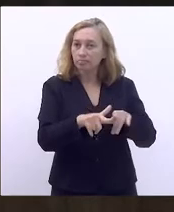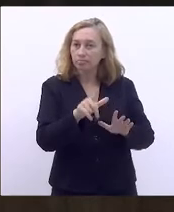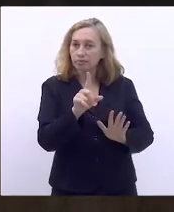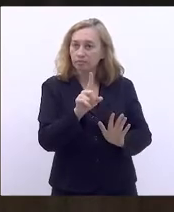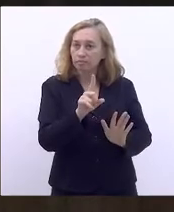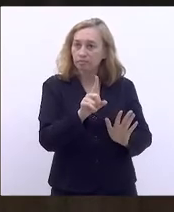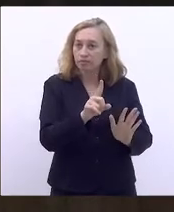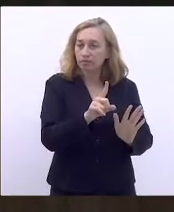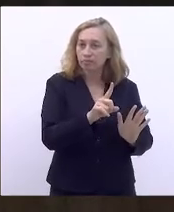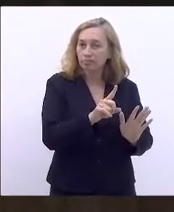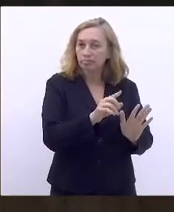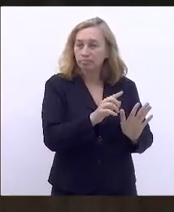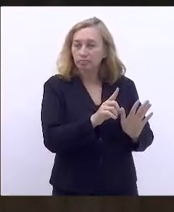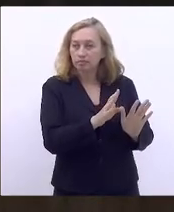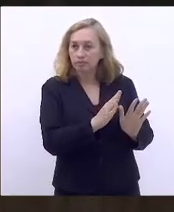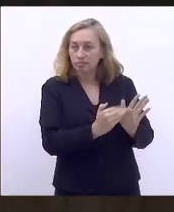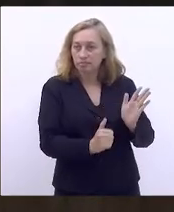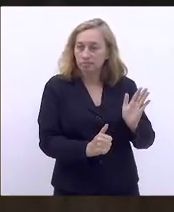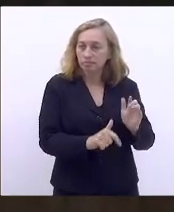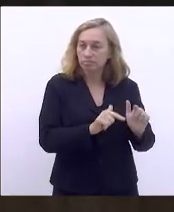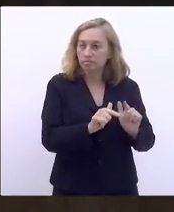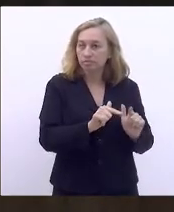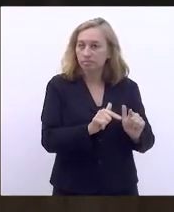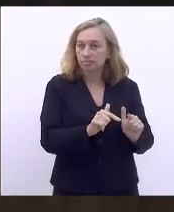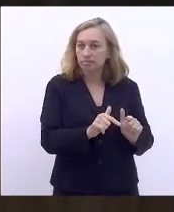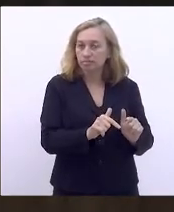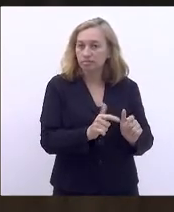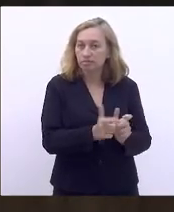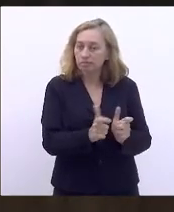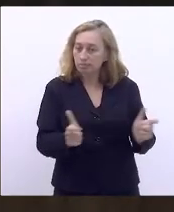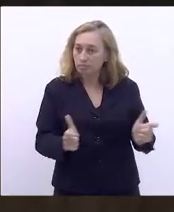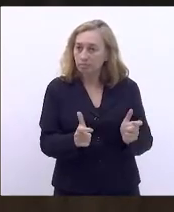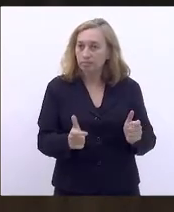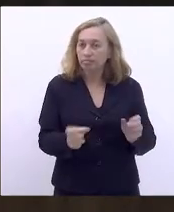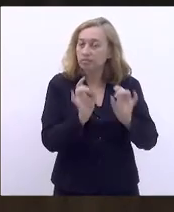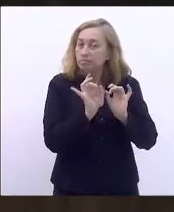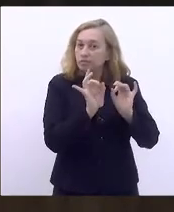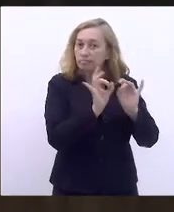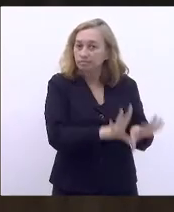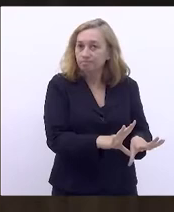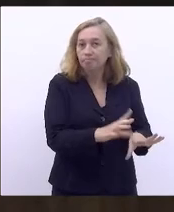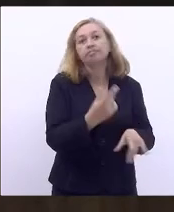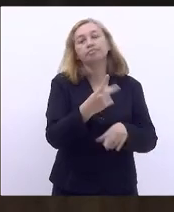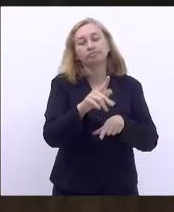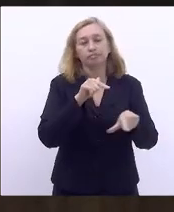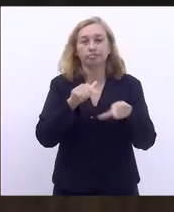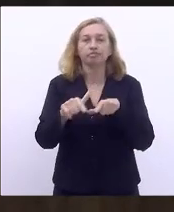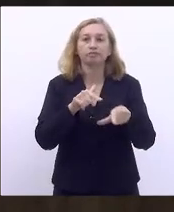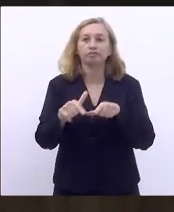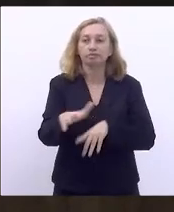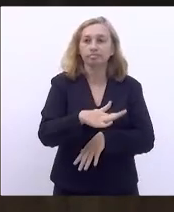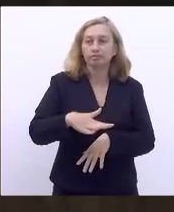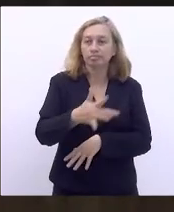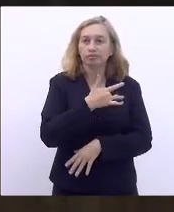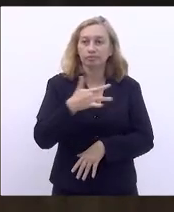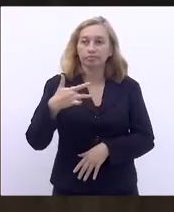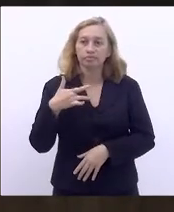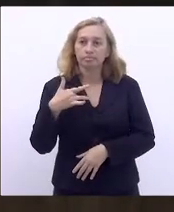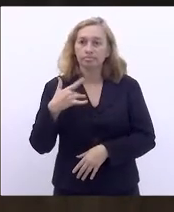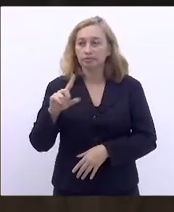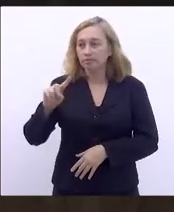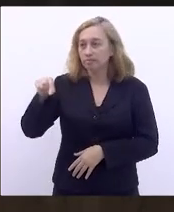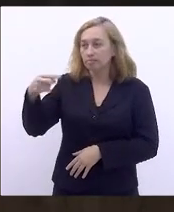exoneração, enfim, é de grande monta. Foram abandonando suas carreiras na saúde para fazer